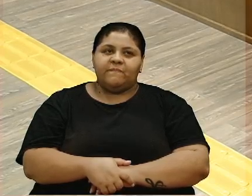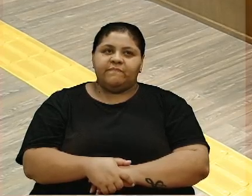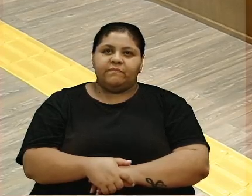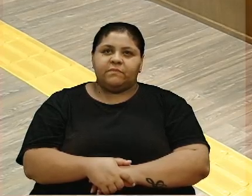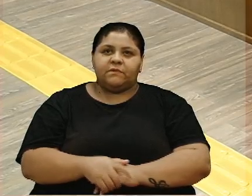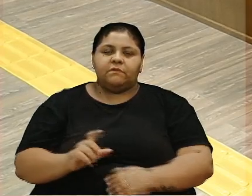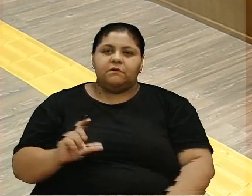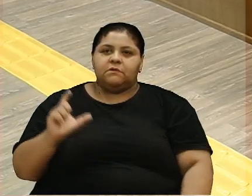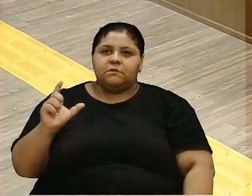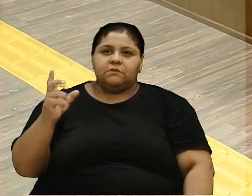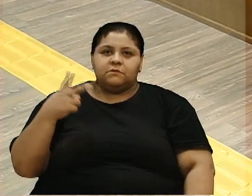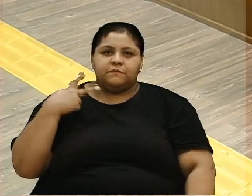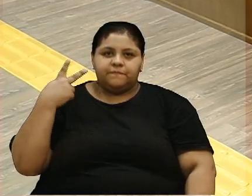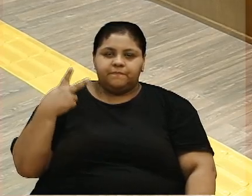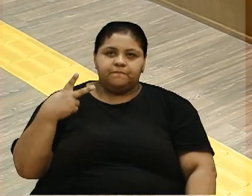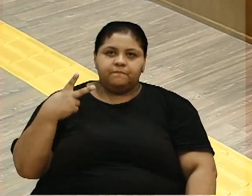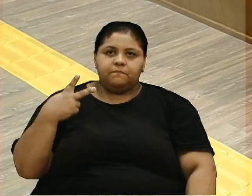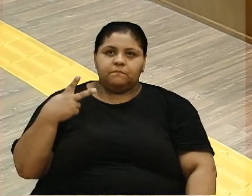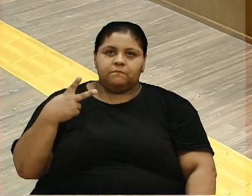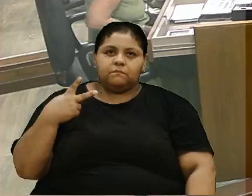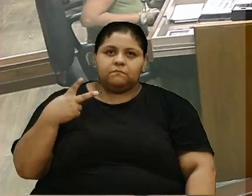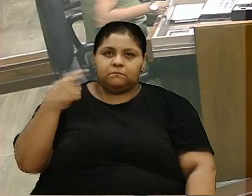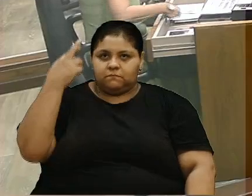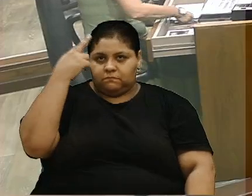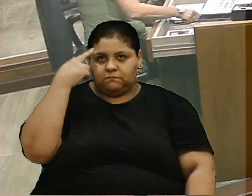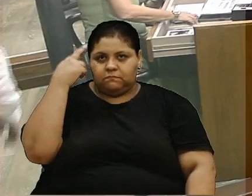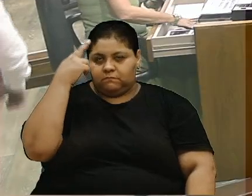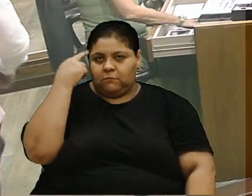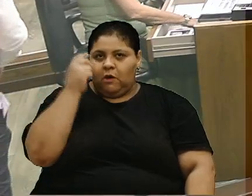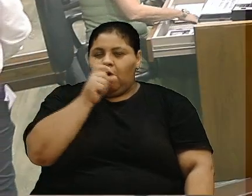Com a palavra, vereador Rafael Bueno.